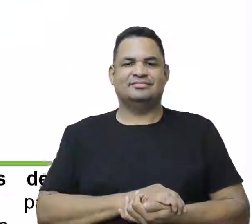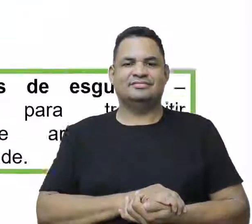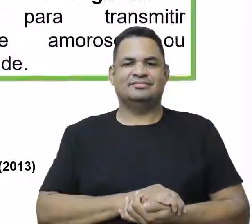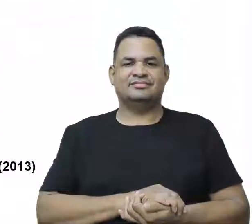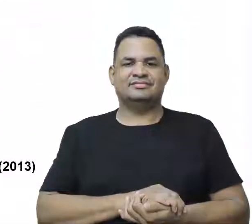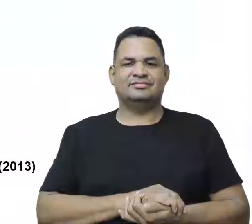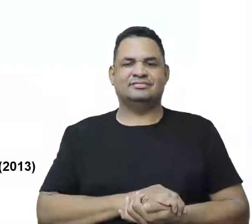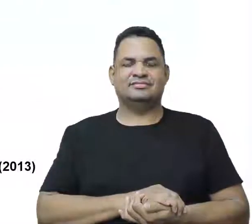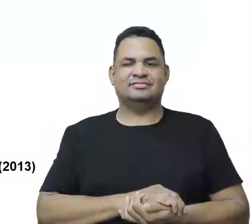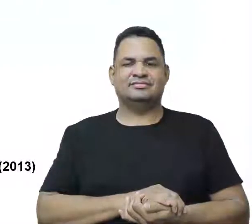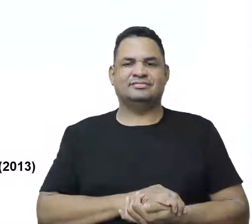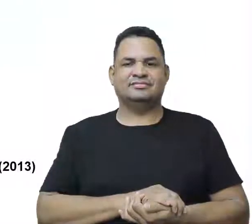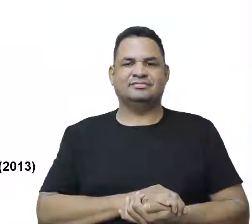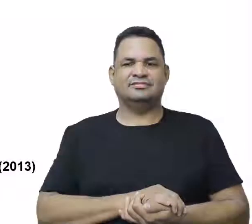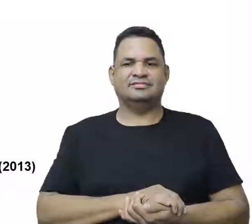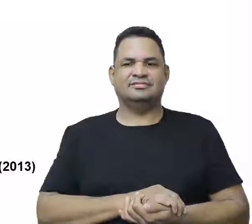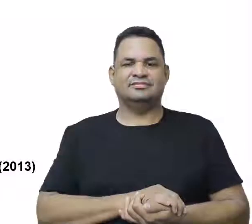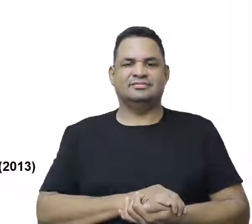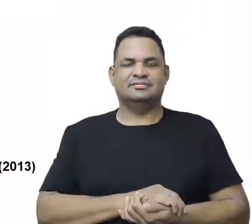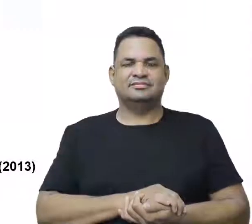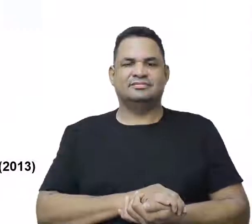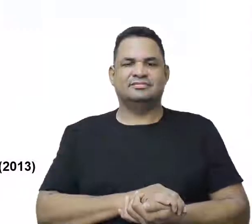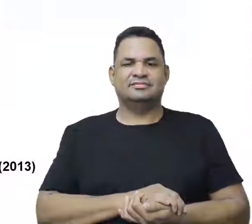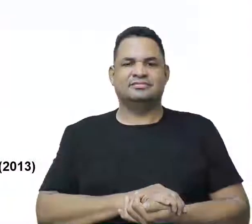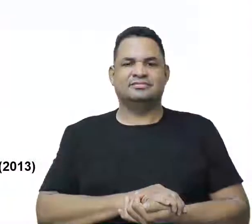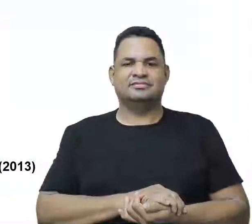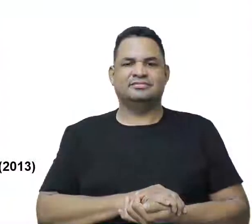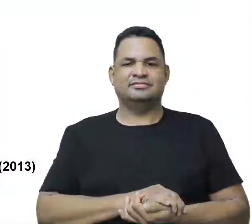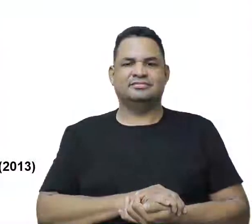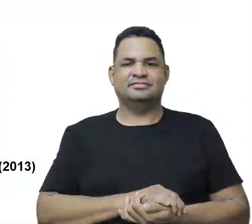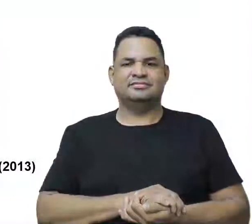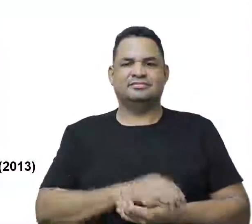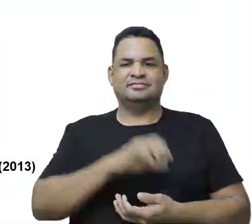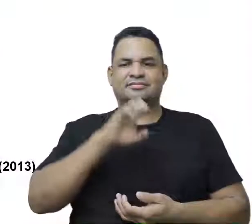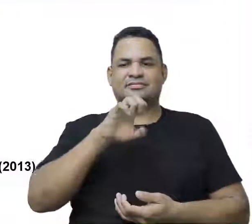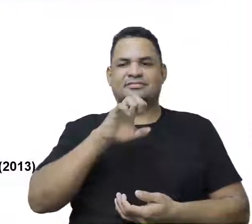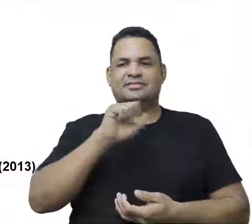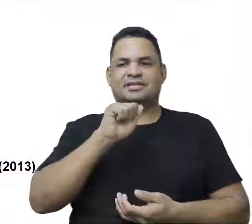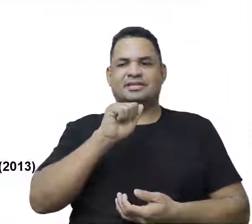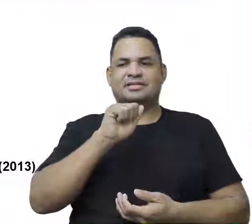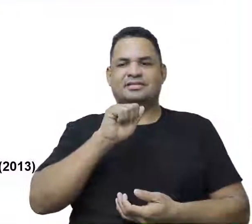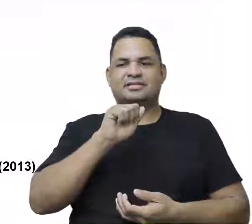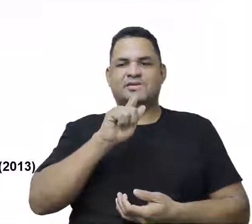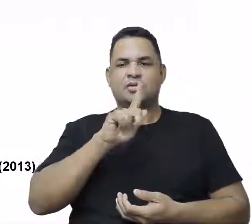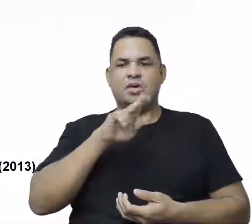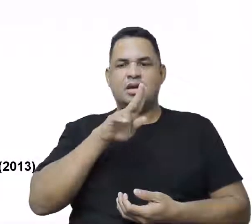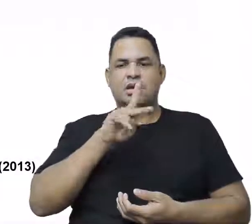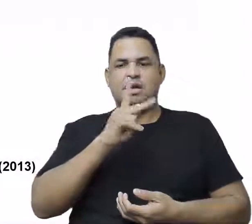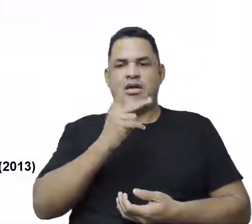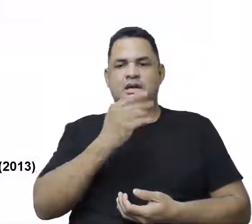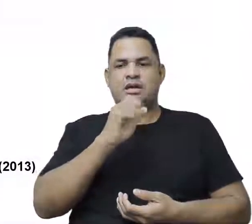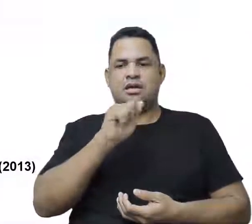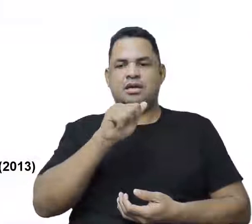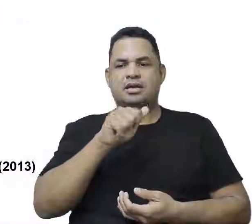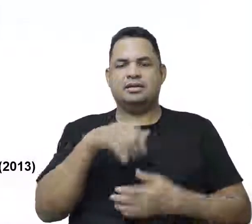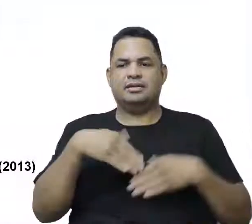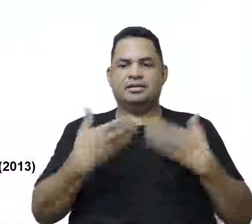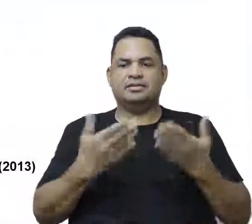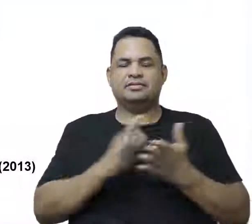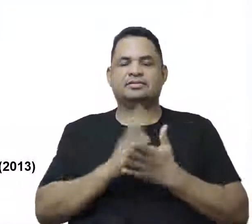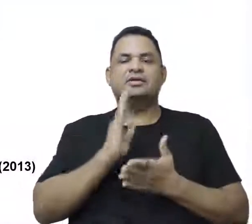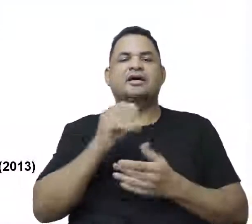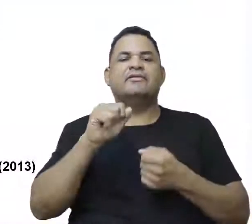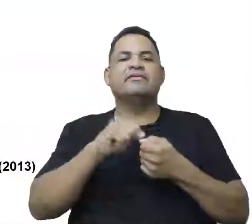estamos aqui. Então, veja bem, o olhar de esguelha. Eu digo assim, você já fez isso? Com certeza, né? Aí